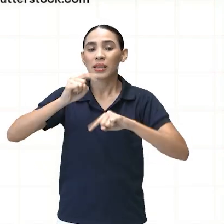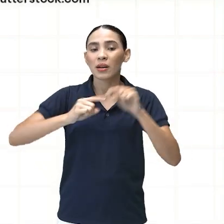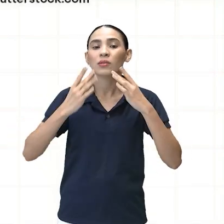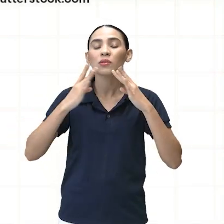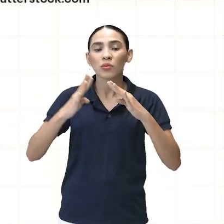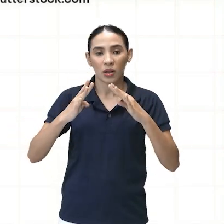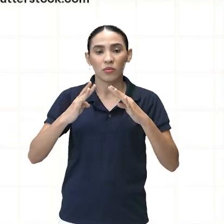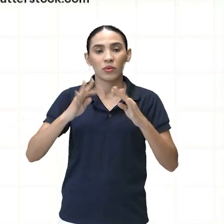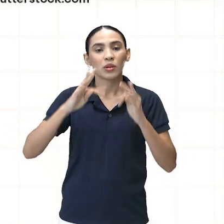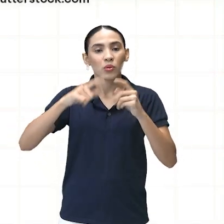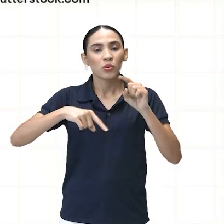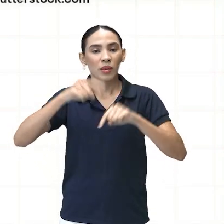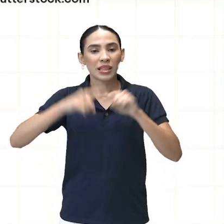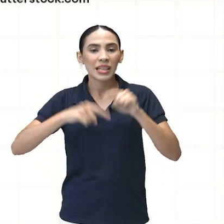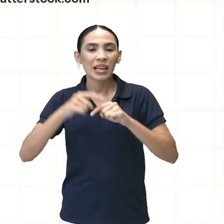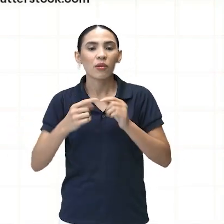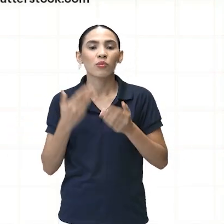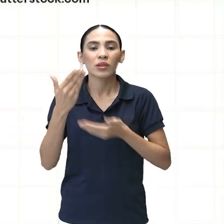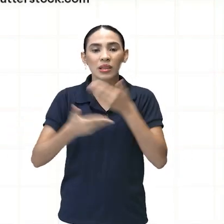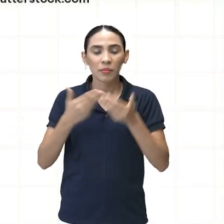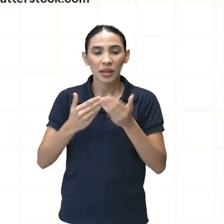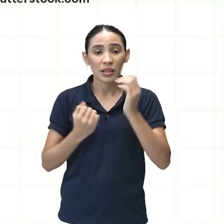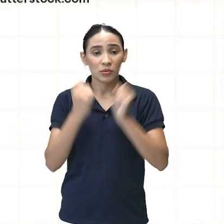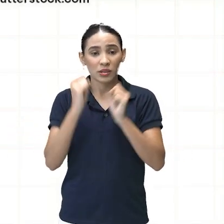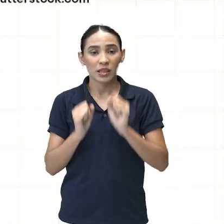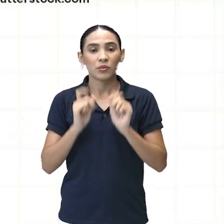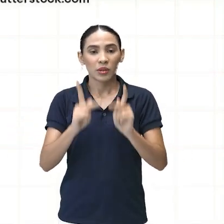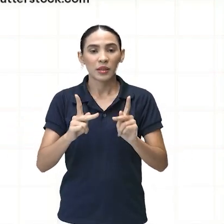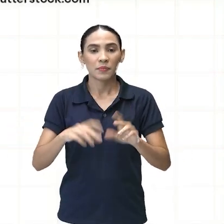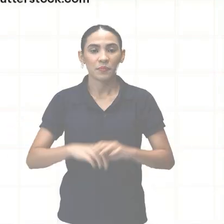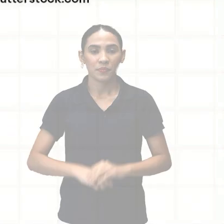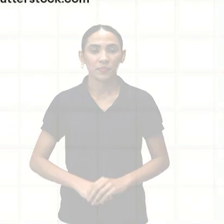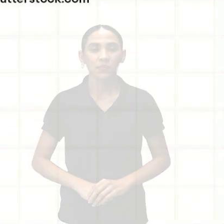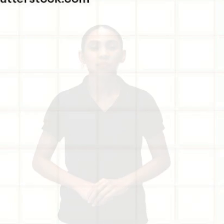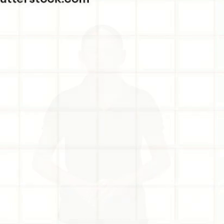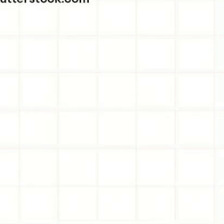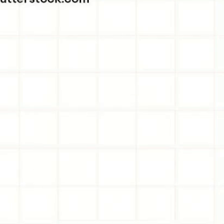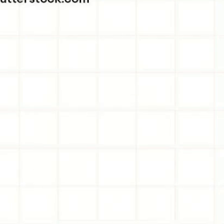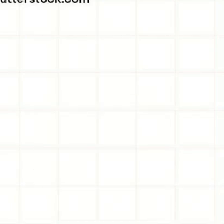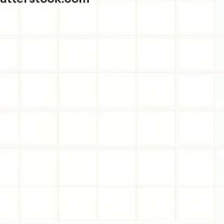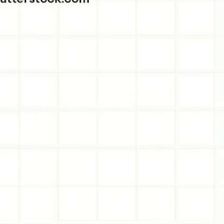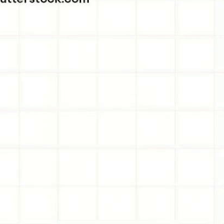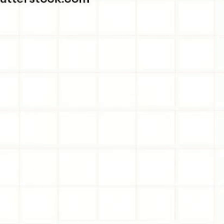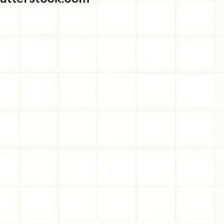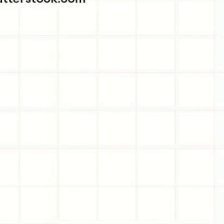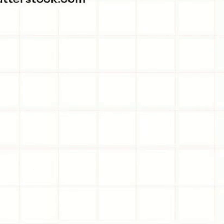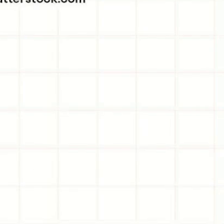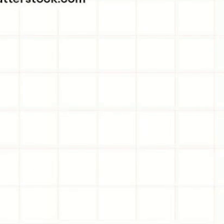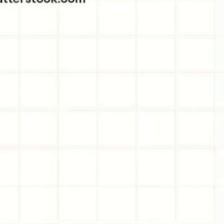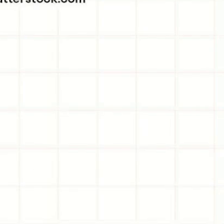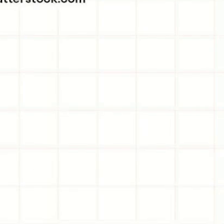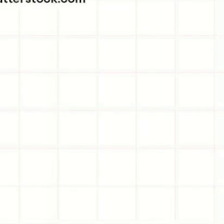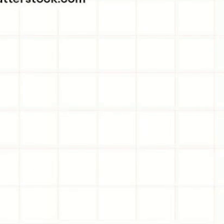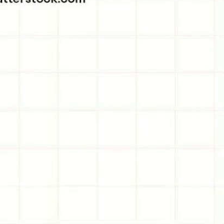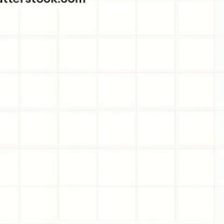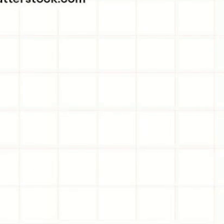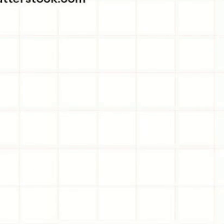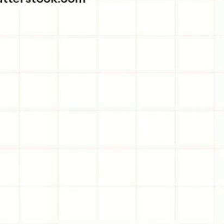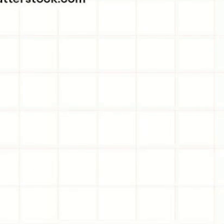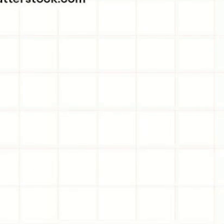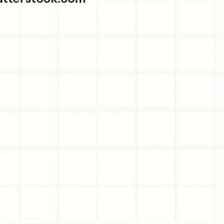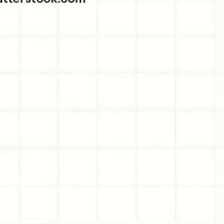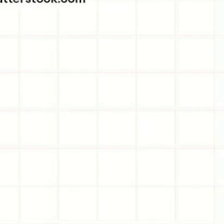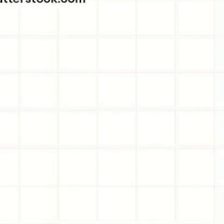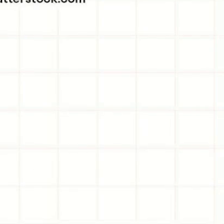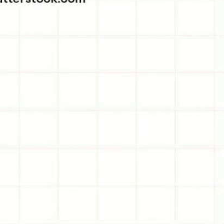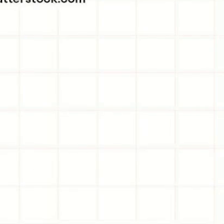matéria-prima basicamente em produtos ali industrializados. Um exemplo são as fábricas de automóveis. Temos o setor terciário.